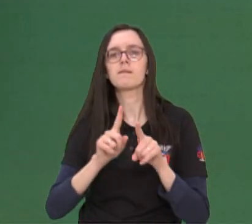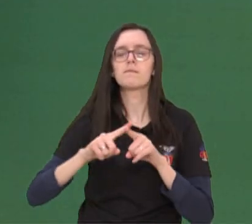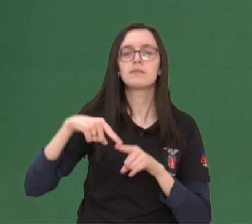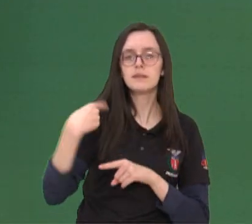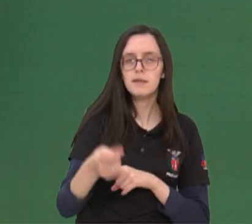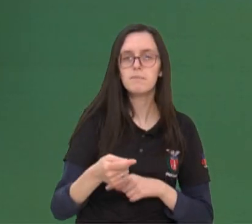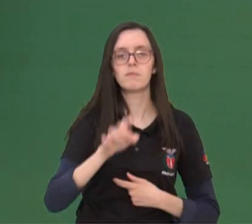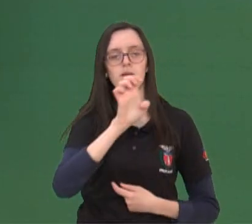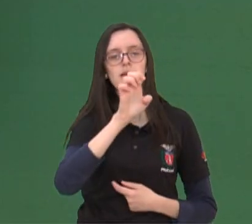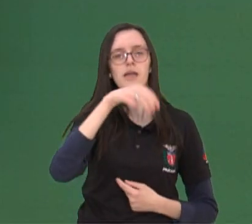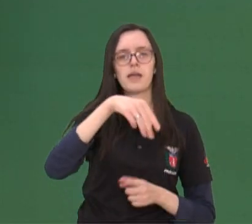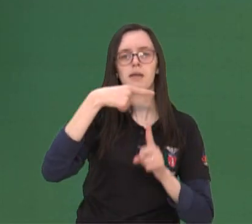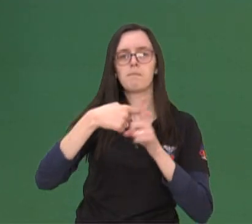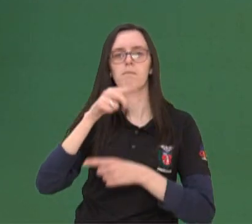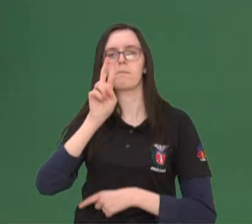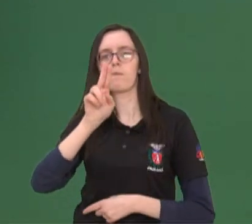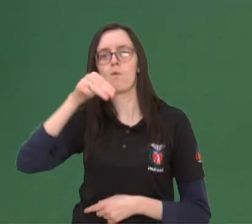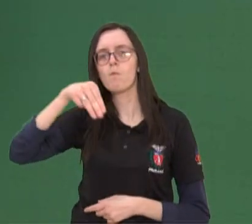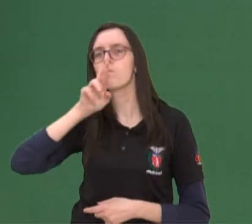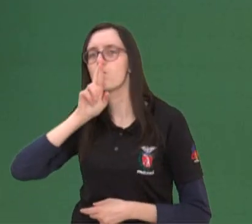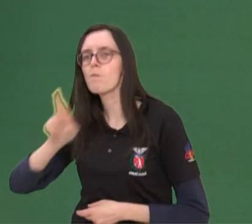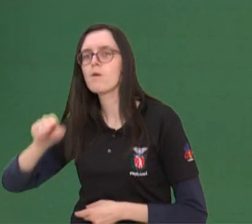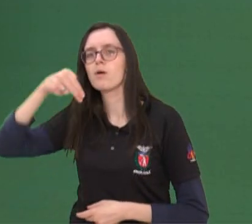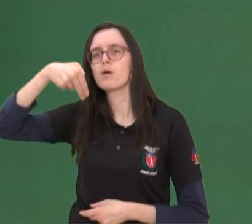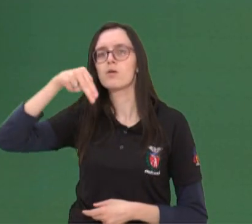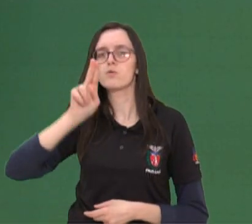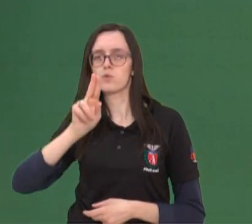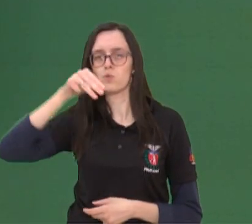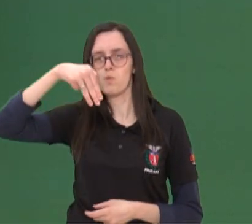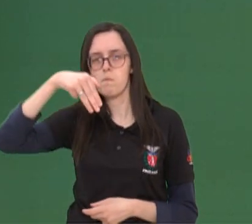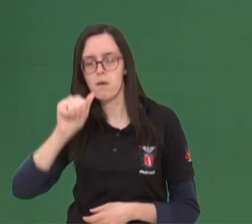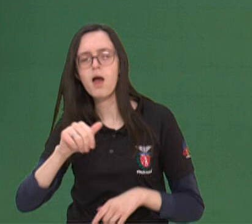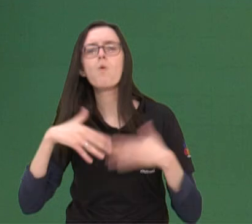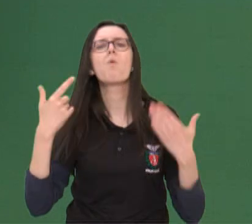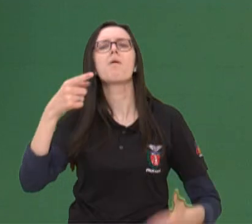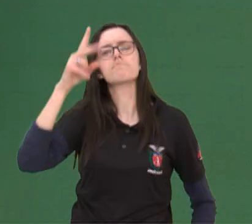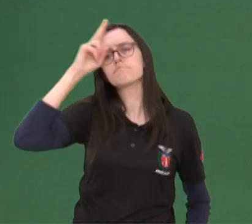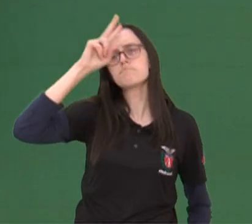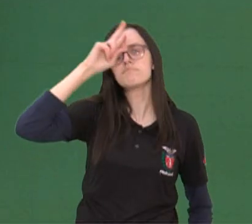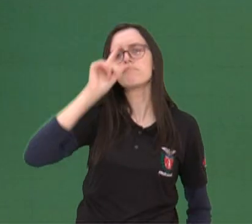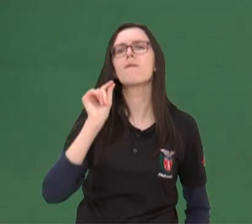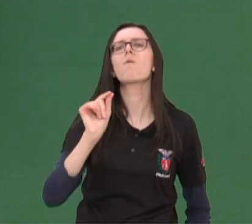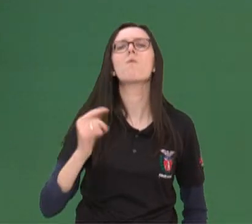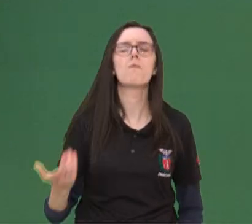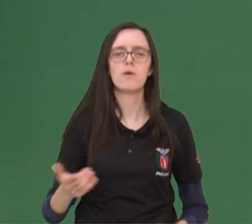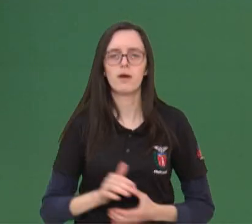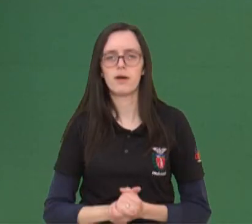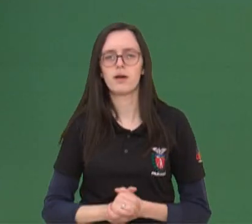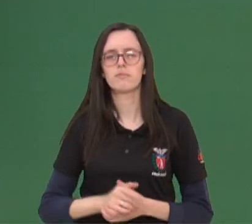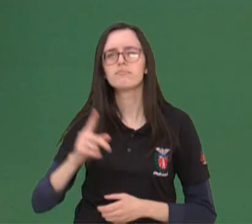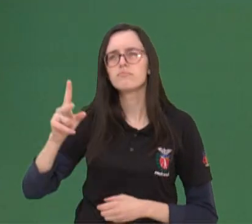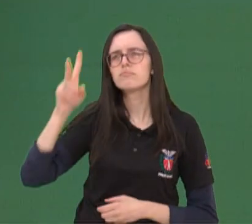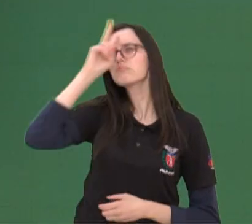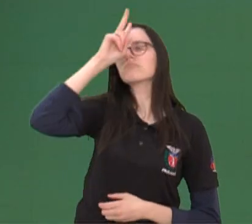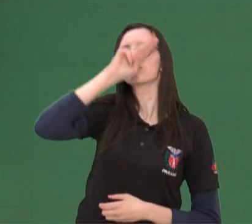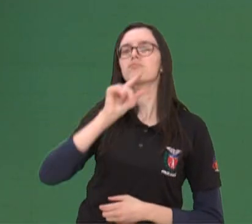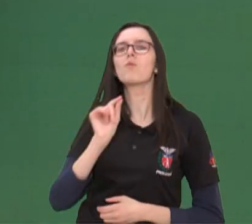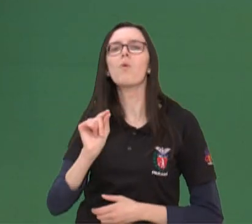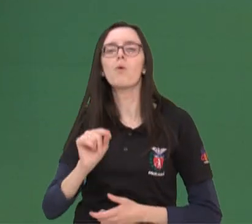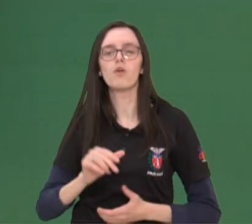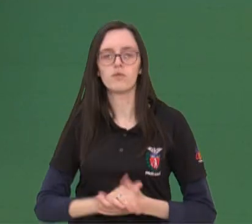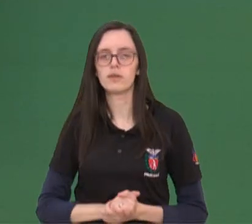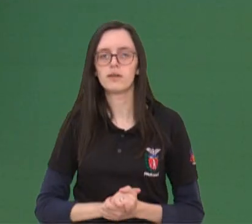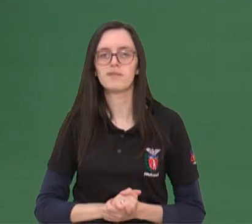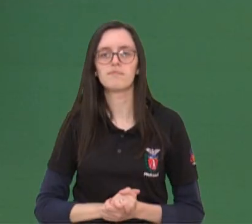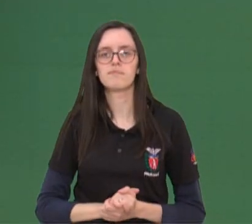o em mais o uma, que ficou o numa. Quais outras vocês se lembram aí de memória? O que você tem